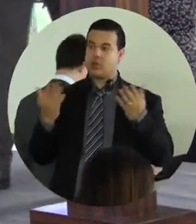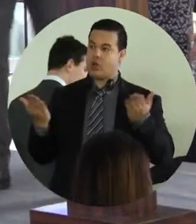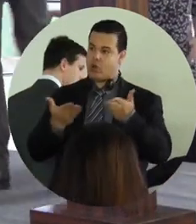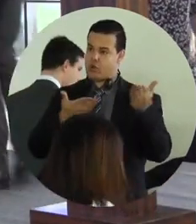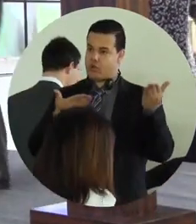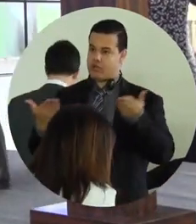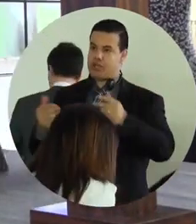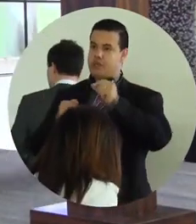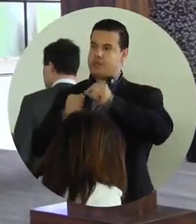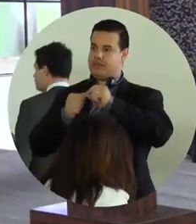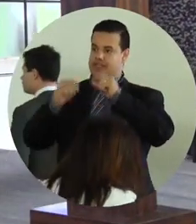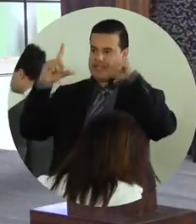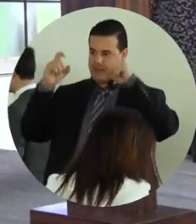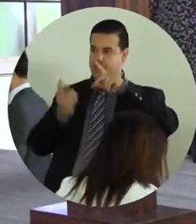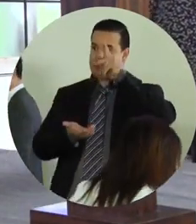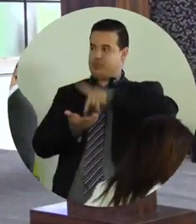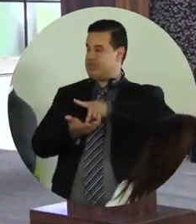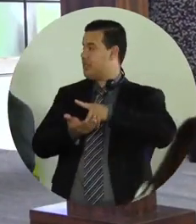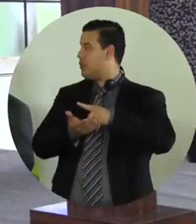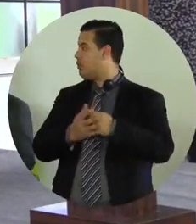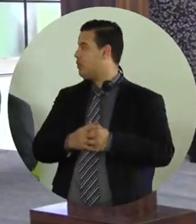please.